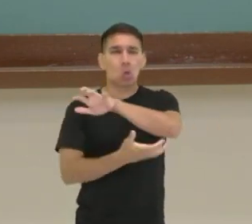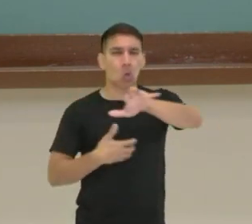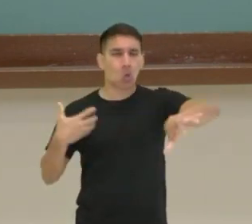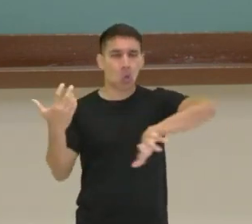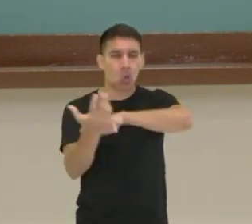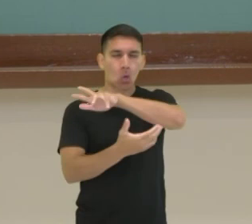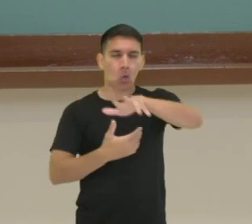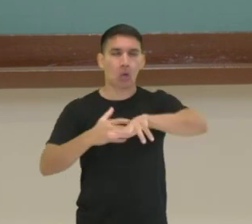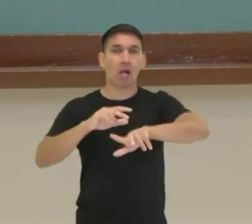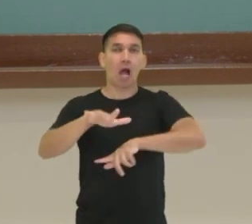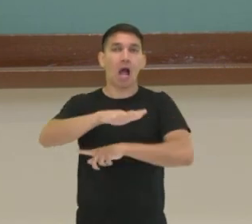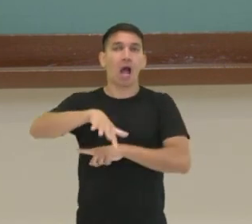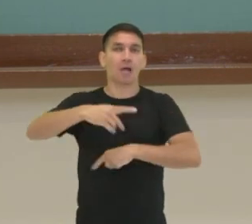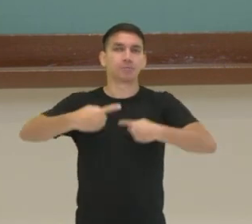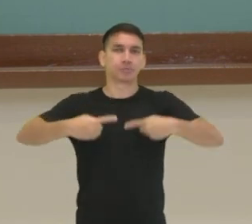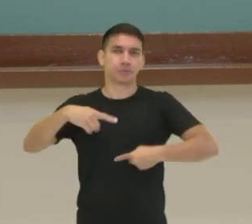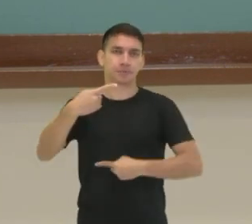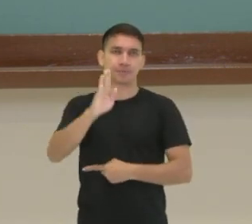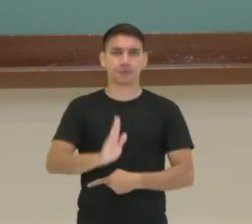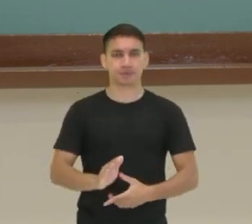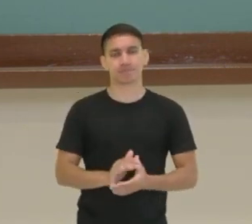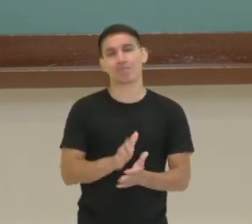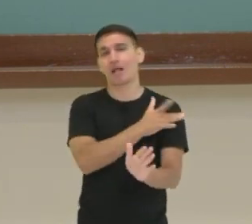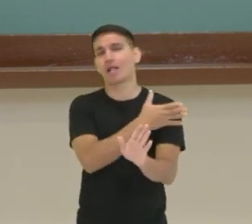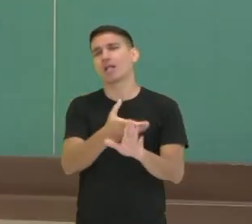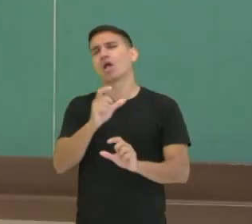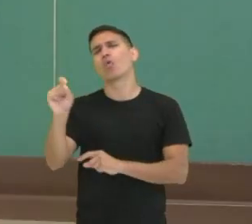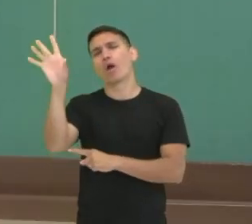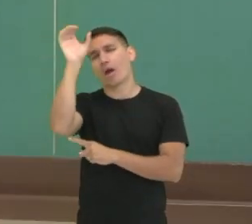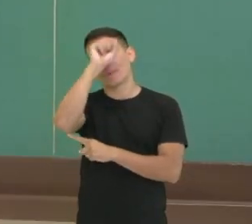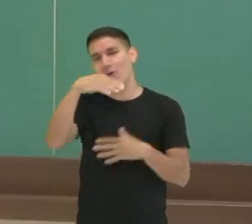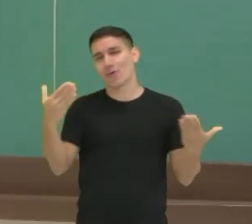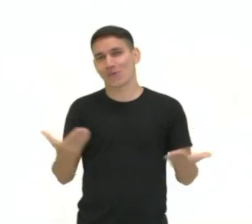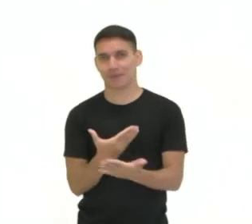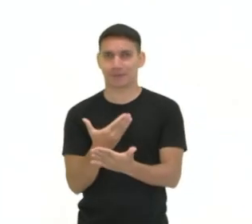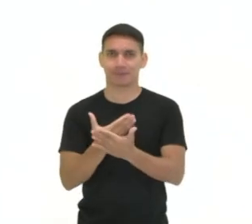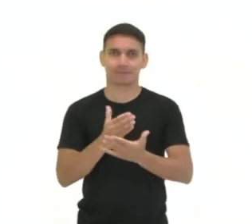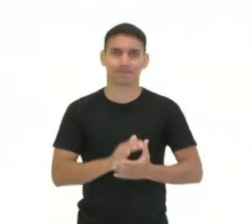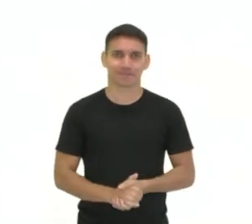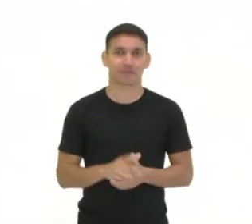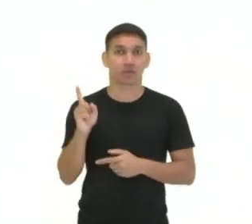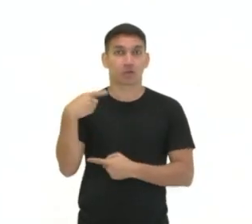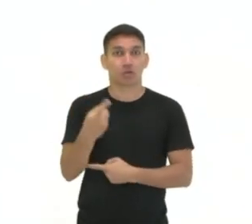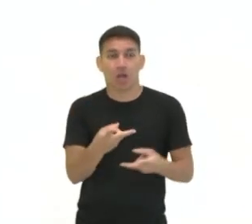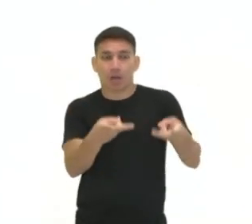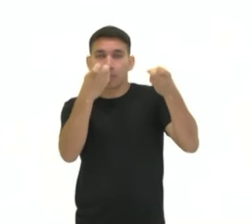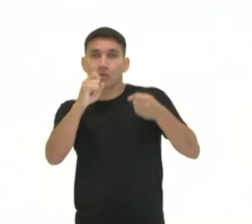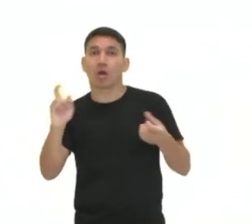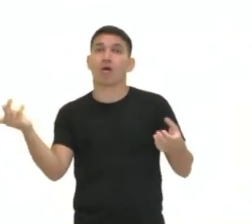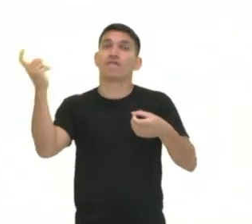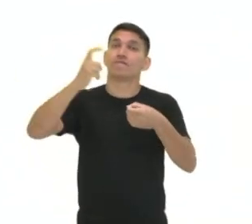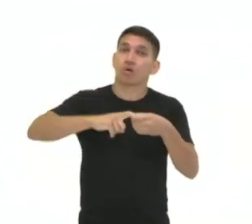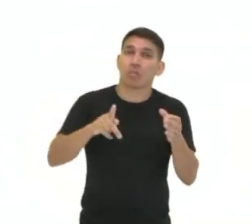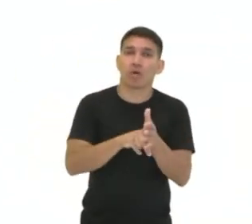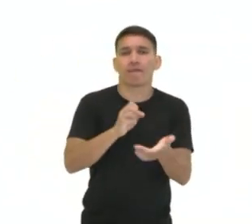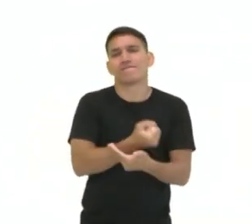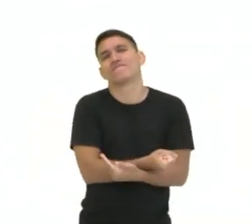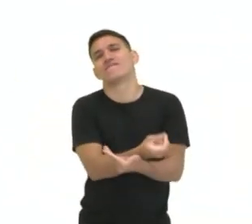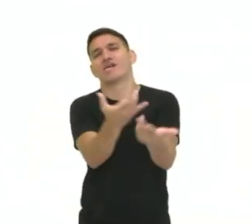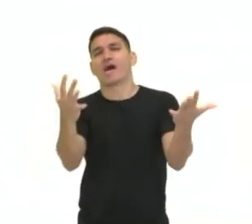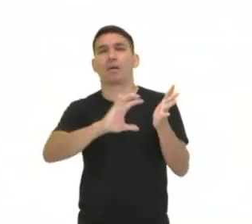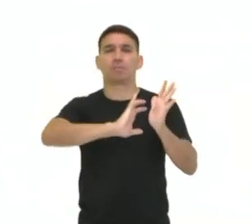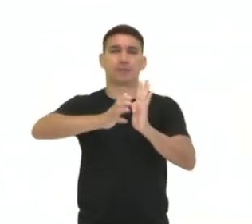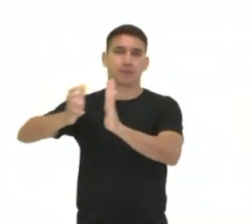quadro político brasileiro. Mas vamos lá, retomado, o que nós vimos nessa aula? Nós vimos o retorno do pluripartidarismo